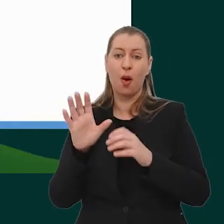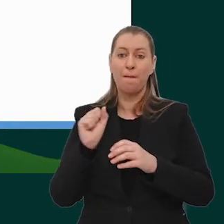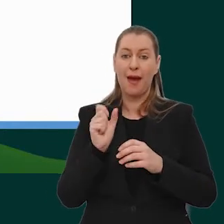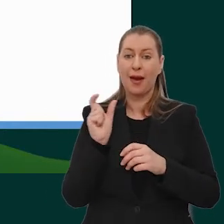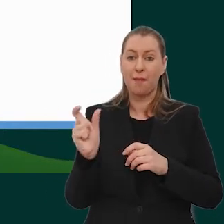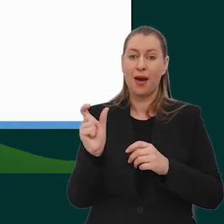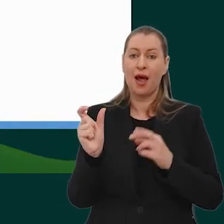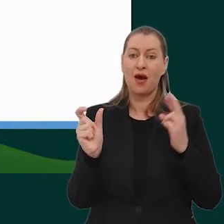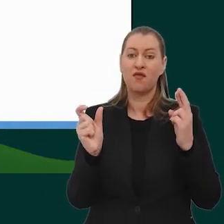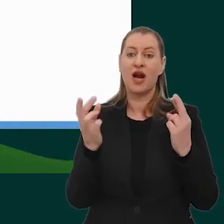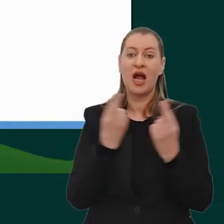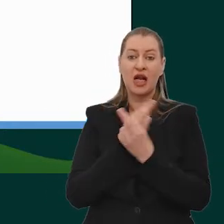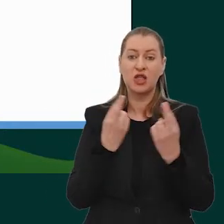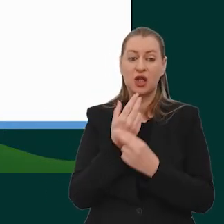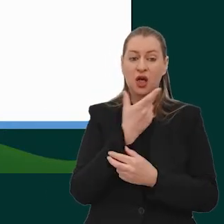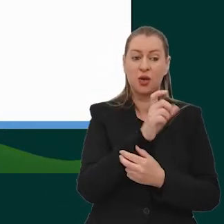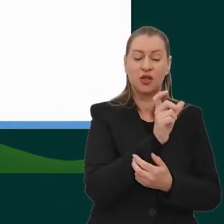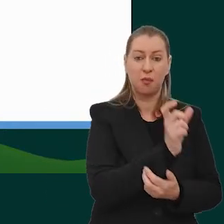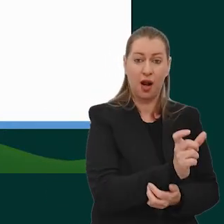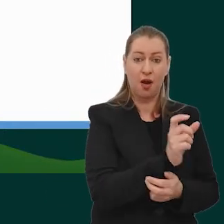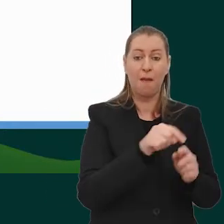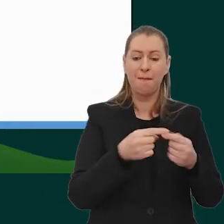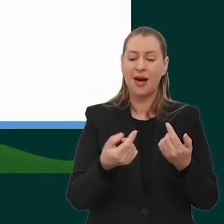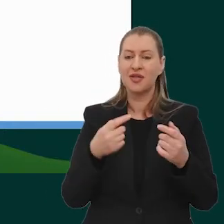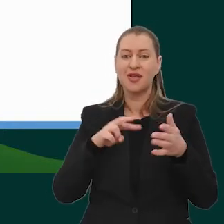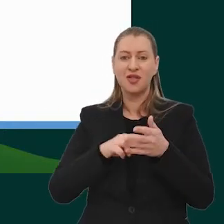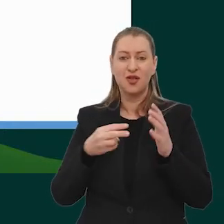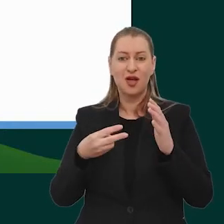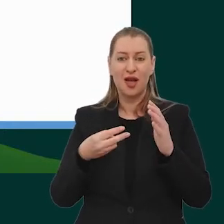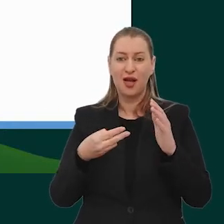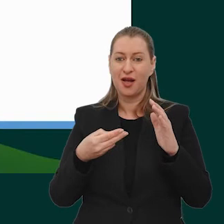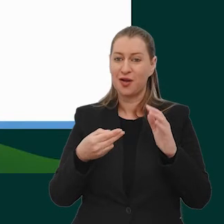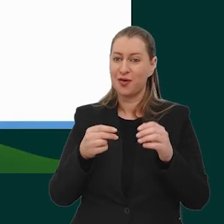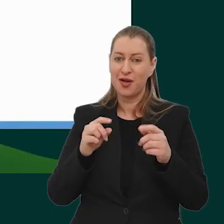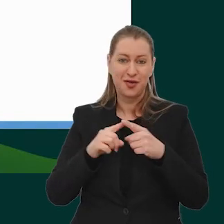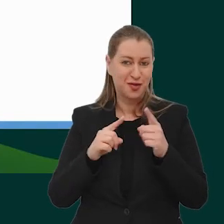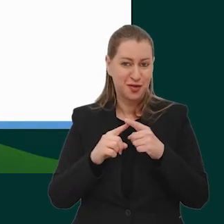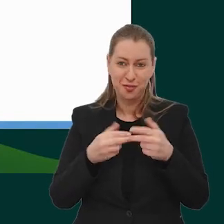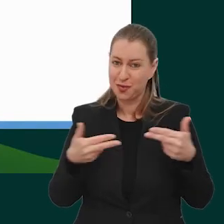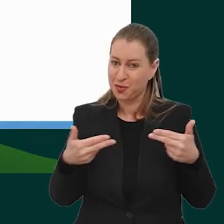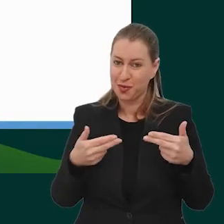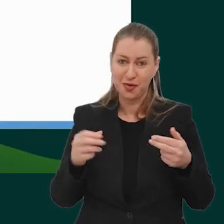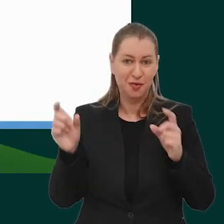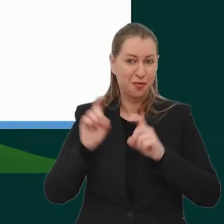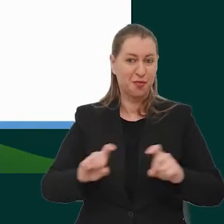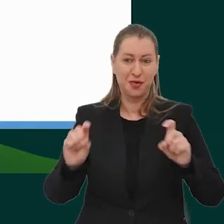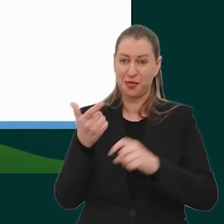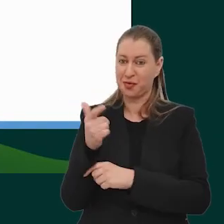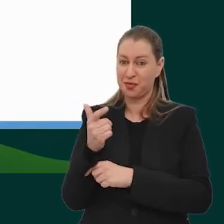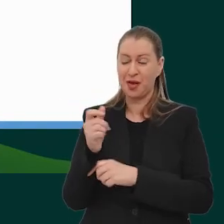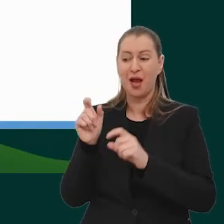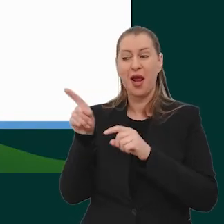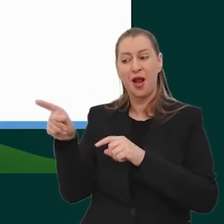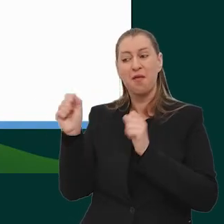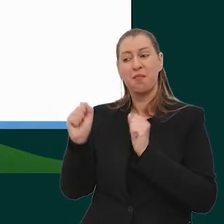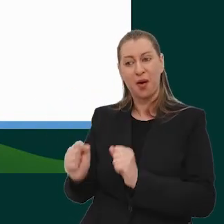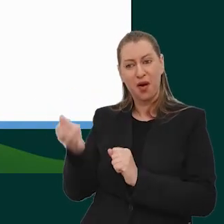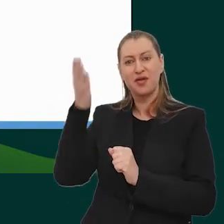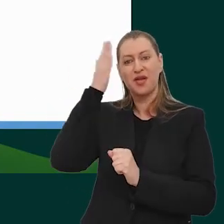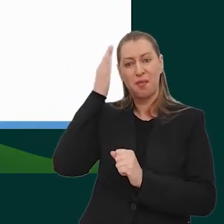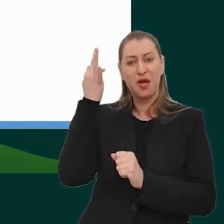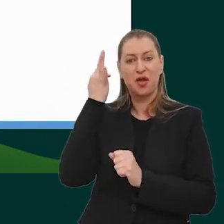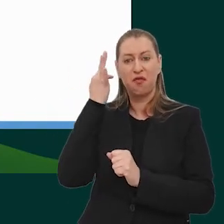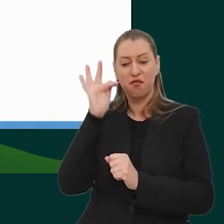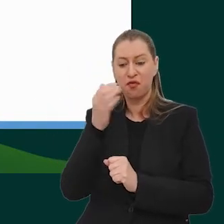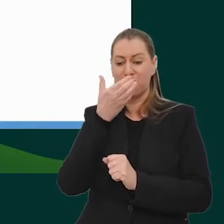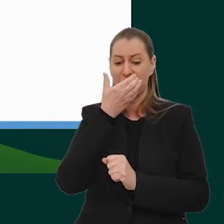palavras relacionadas. Só que esse tipo de coisa o computador não tem. O computador até pode saber que fruta, que